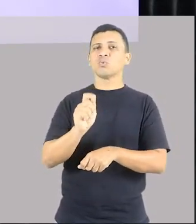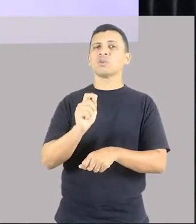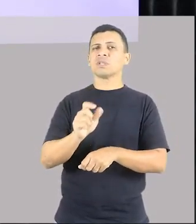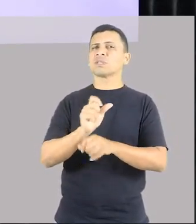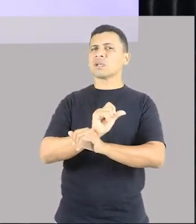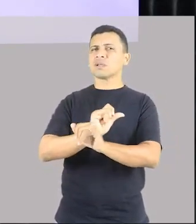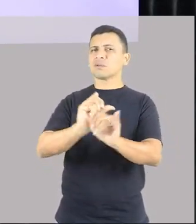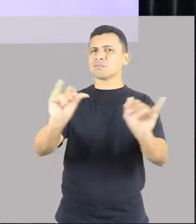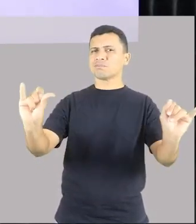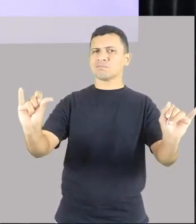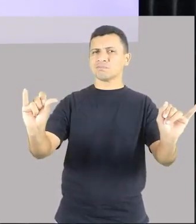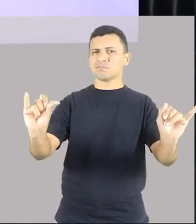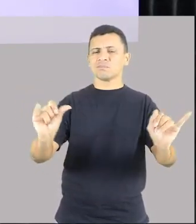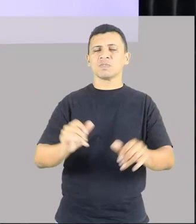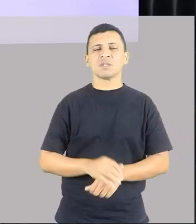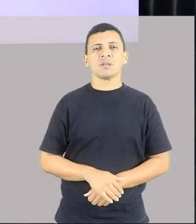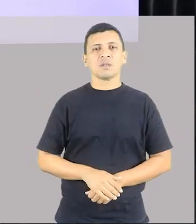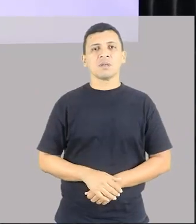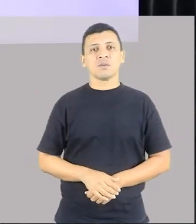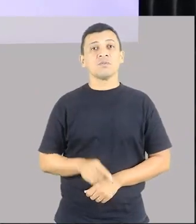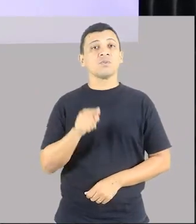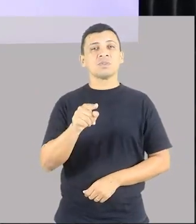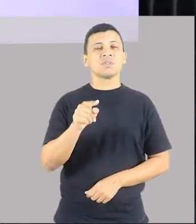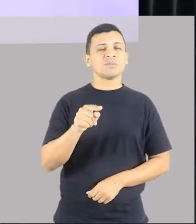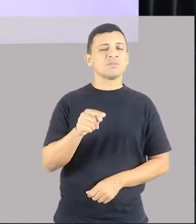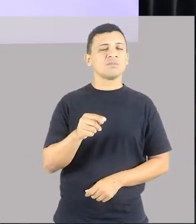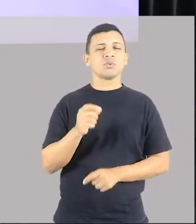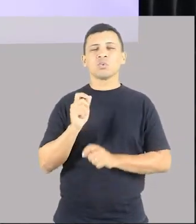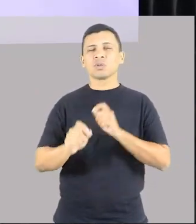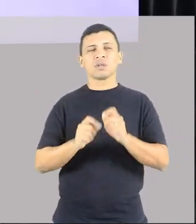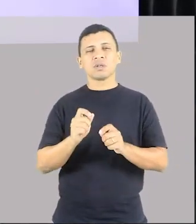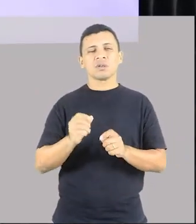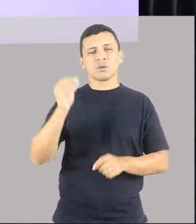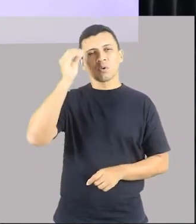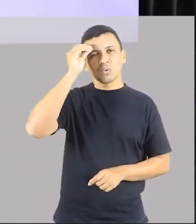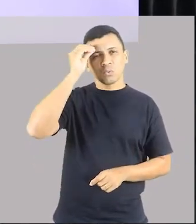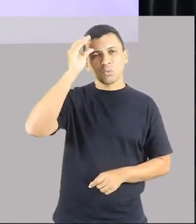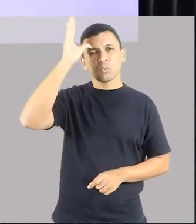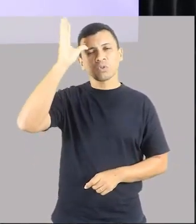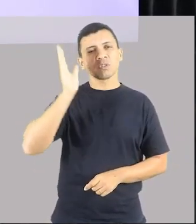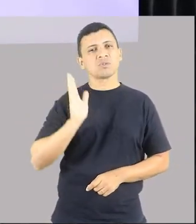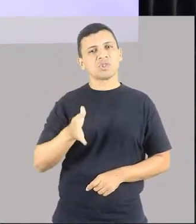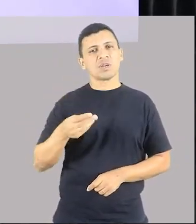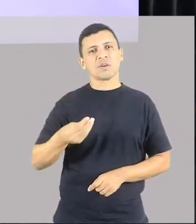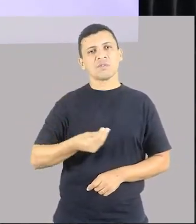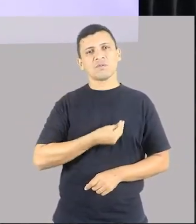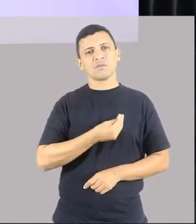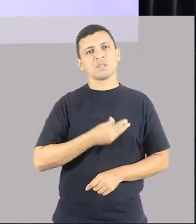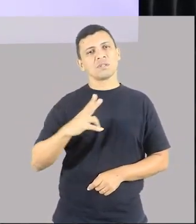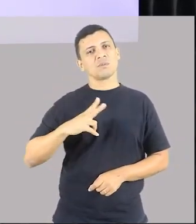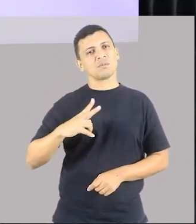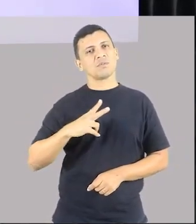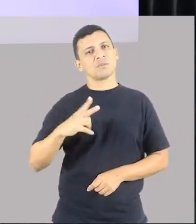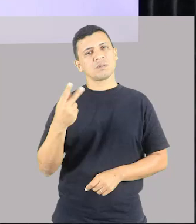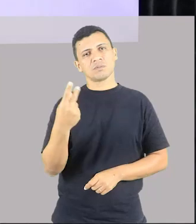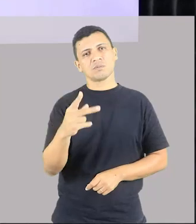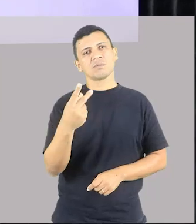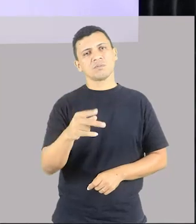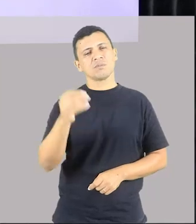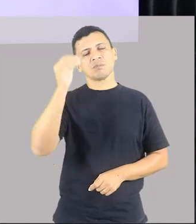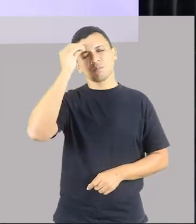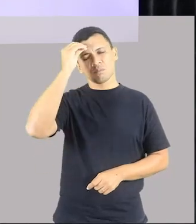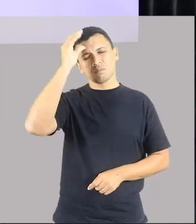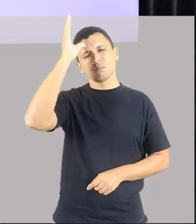dizer. Basta que você busque na sua memória os seus conhecimentos prévios da sua vida privada mesmo, seus conhecimentos